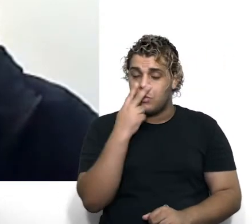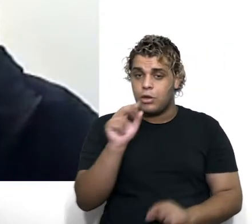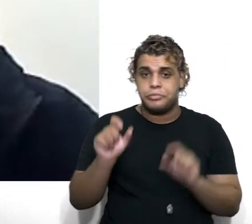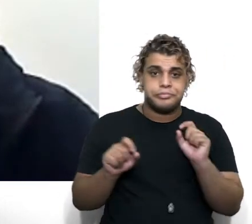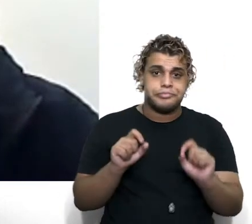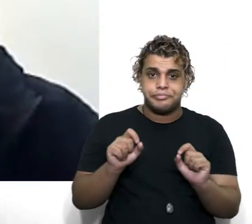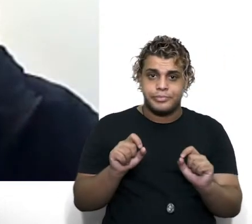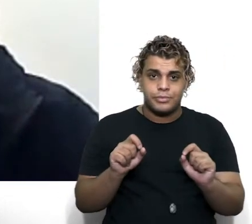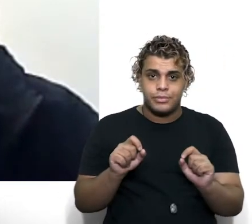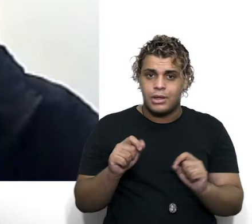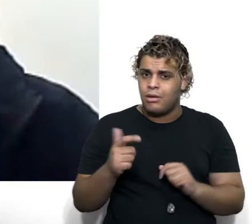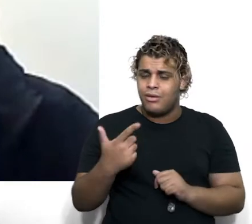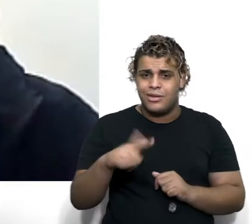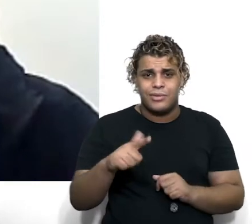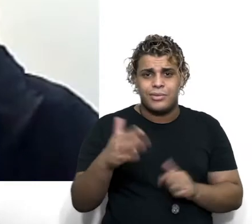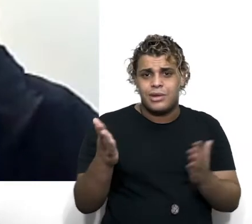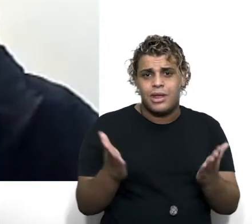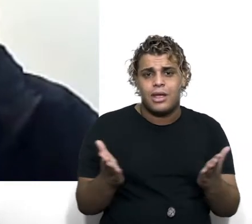agora